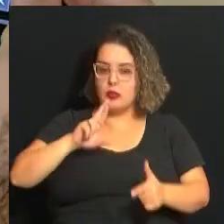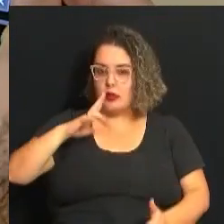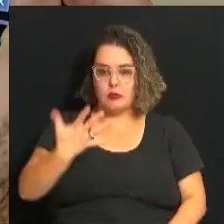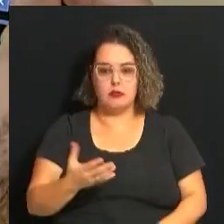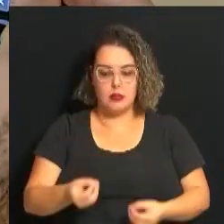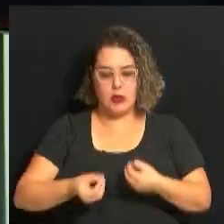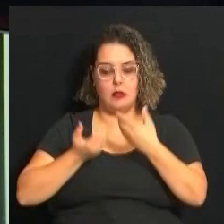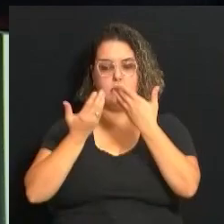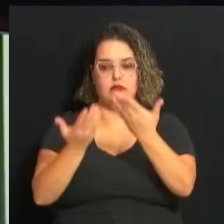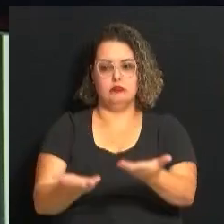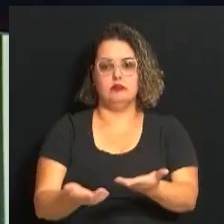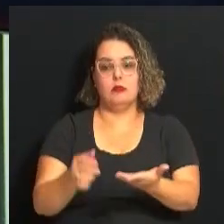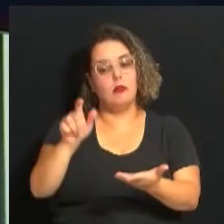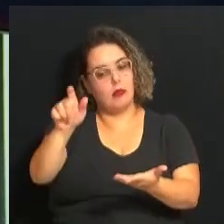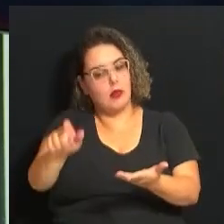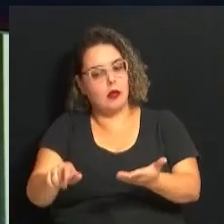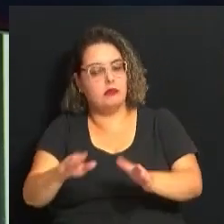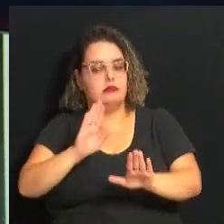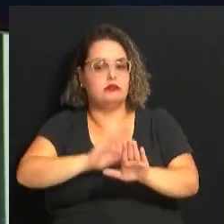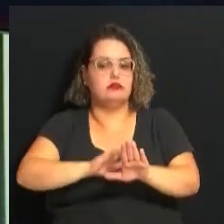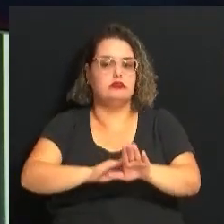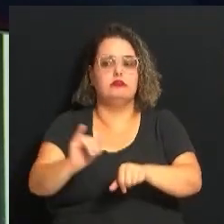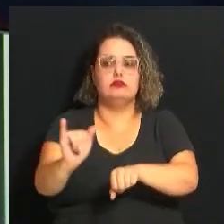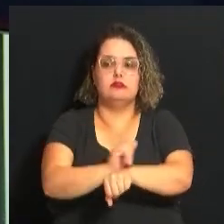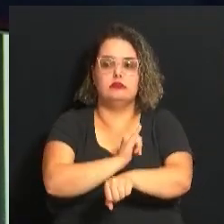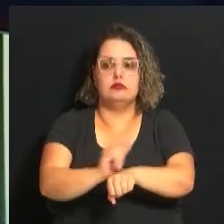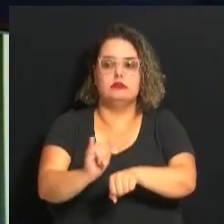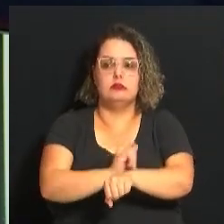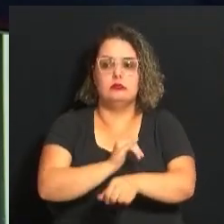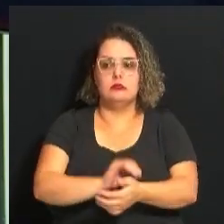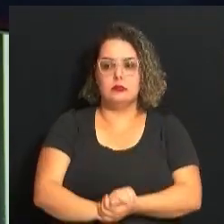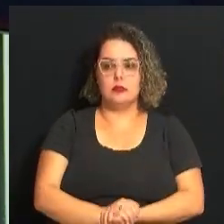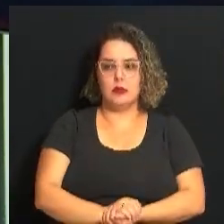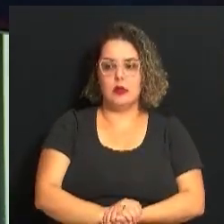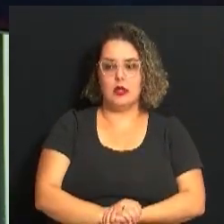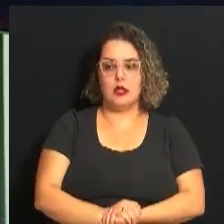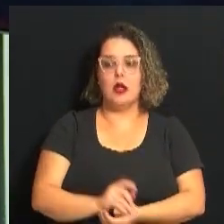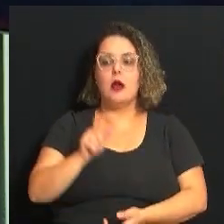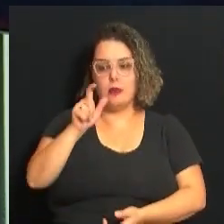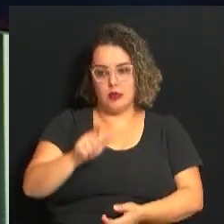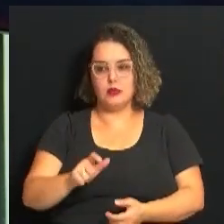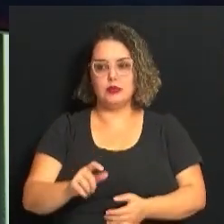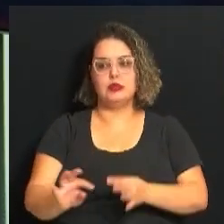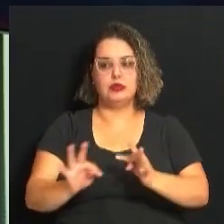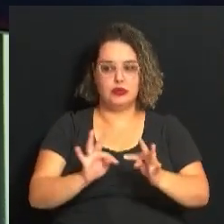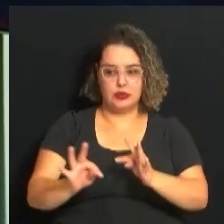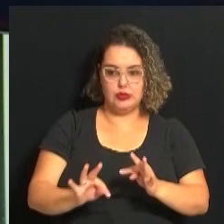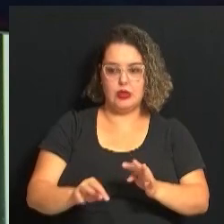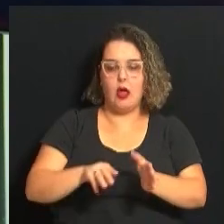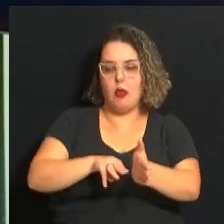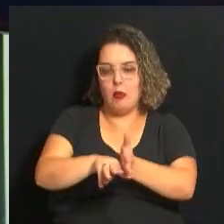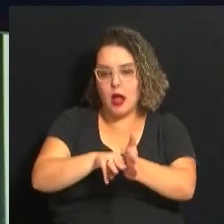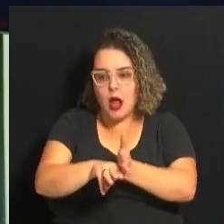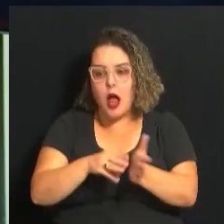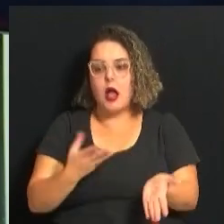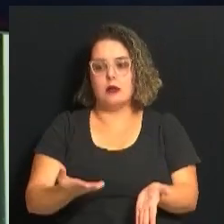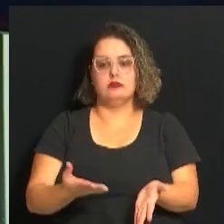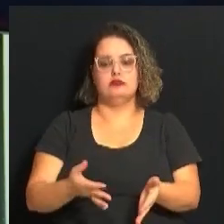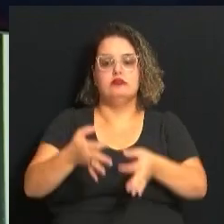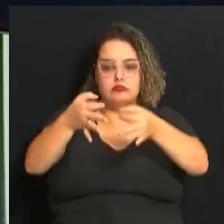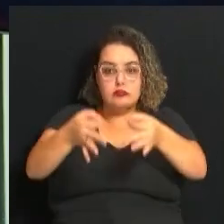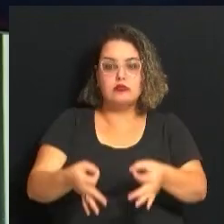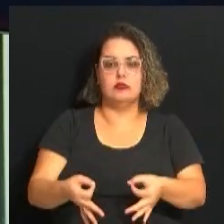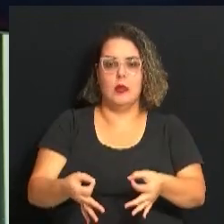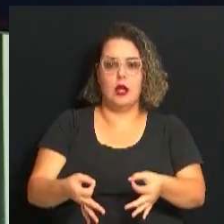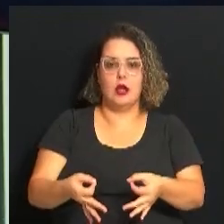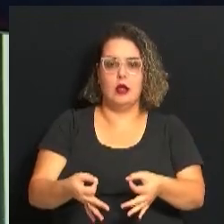para alguém tomar alguma decisão estratégica em cima disso. E ele é a pessoa que sabe as técnicas, os métodos, né, a precisão necessária